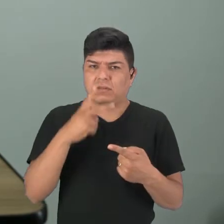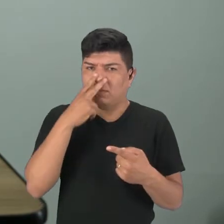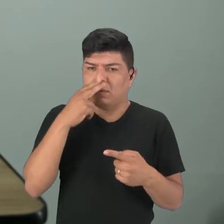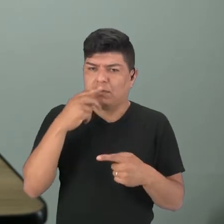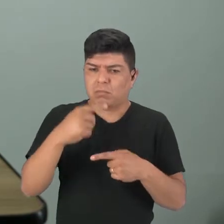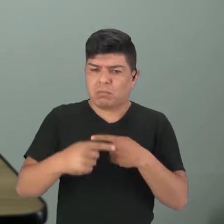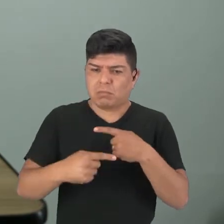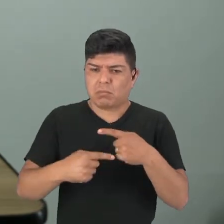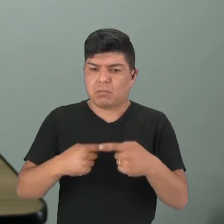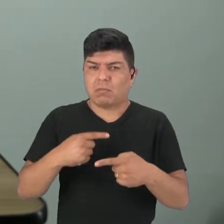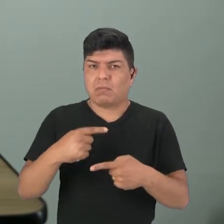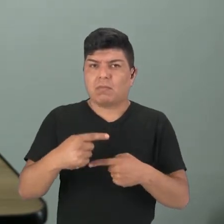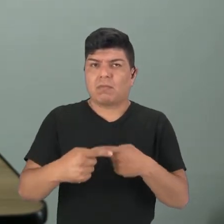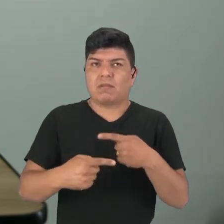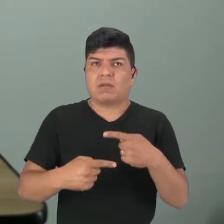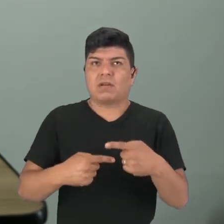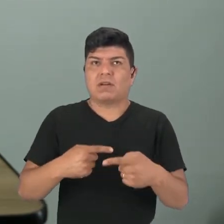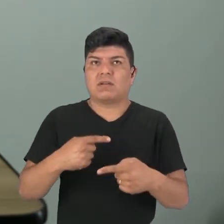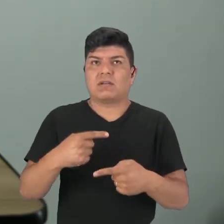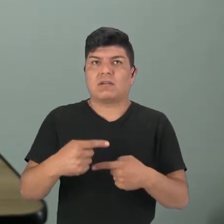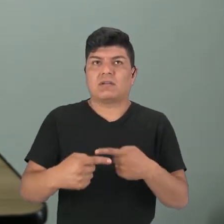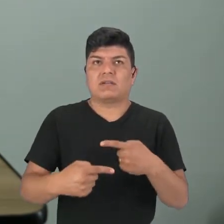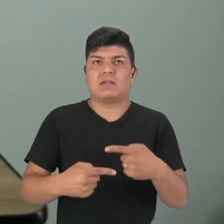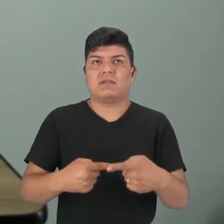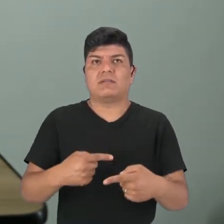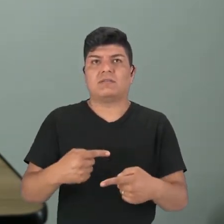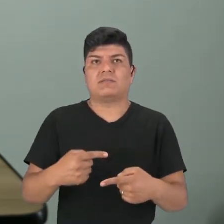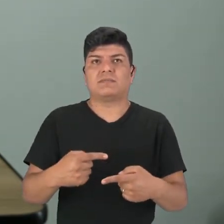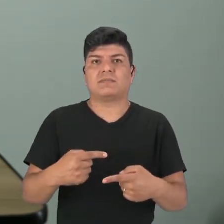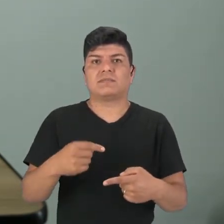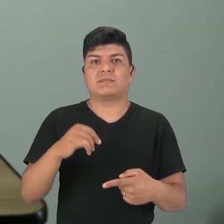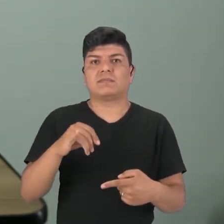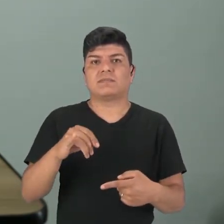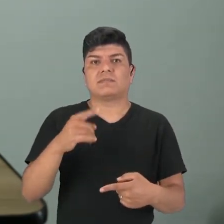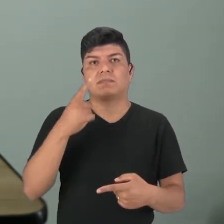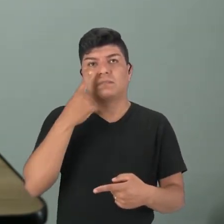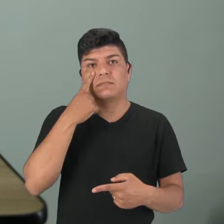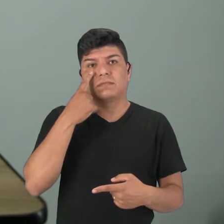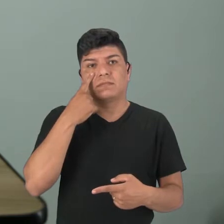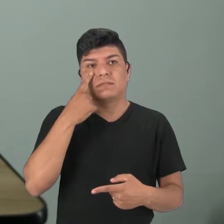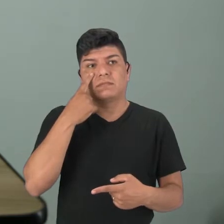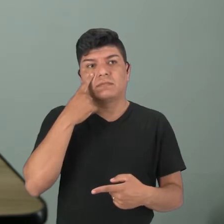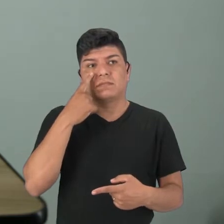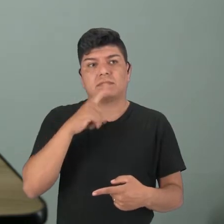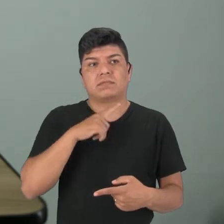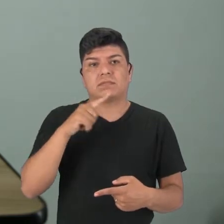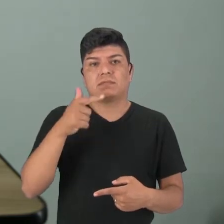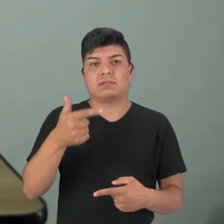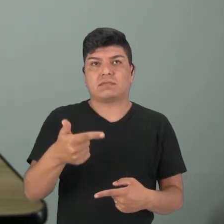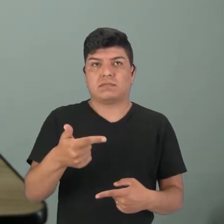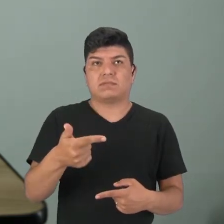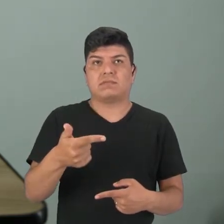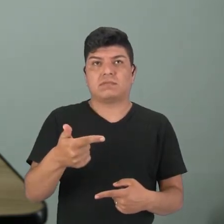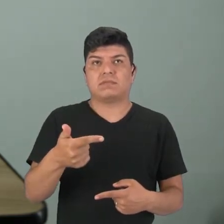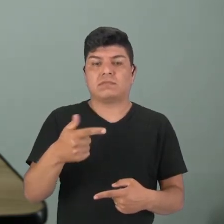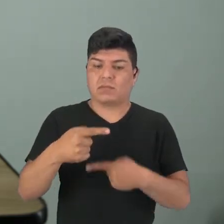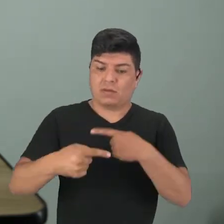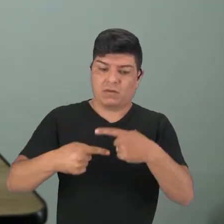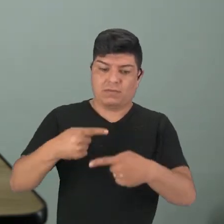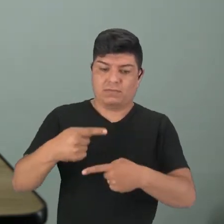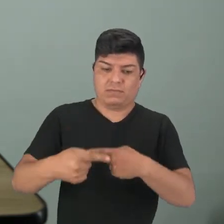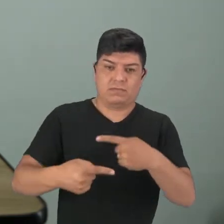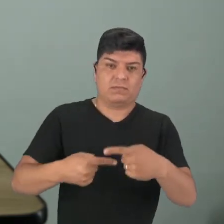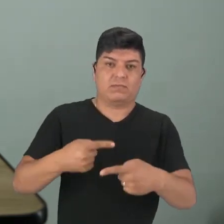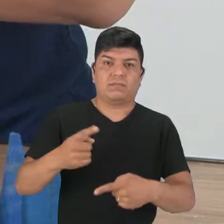né? Ah, essa daqui rola. Então, se você observar aqui, eu tenho outras, ó, que elas não vão